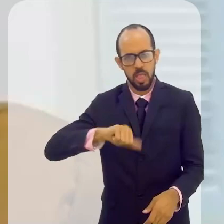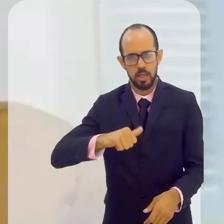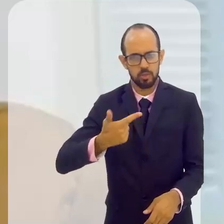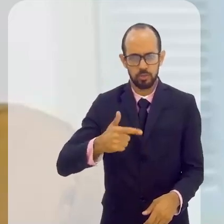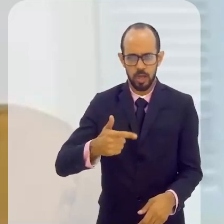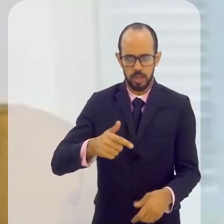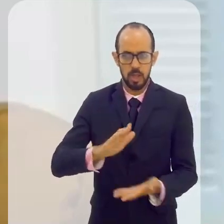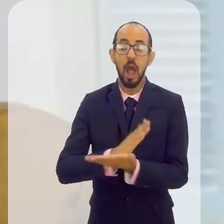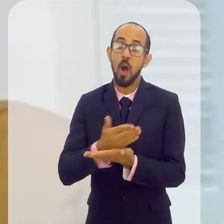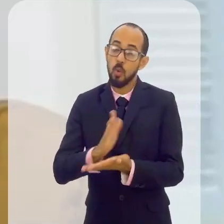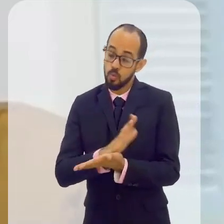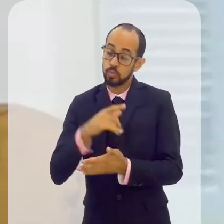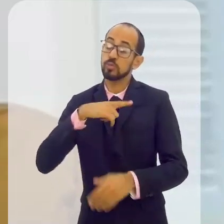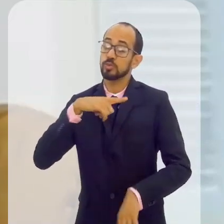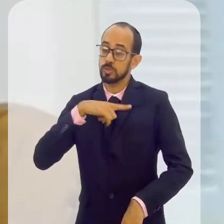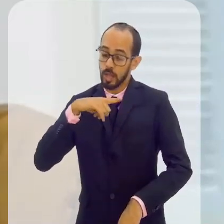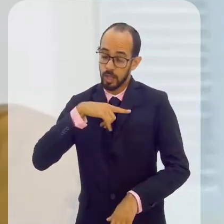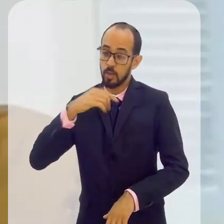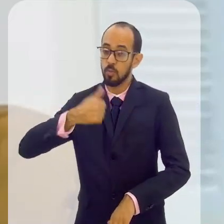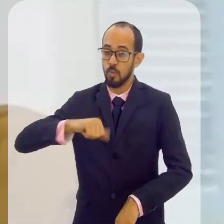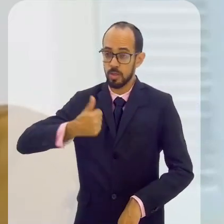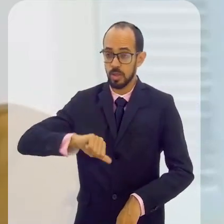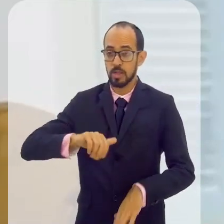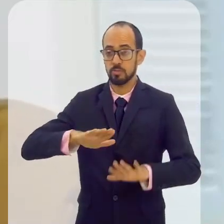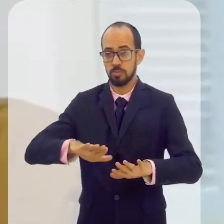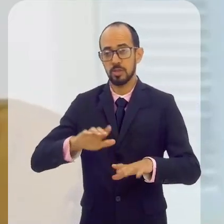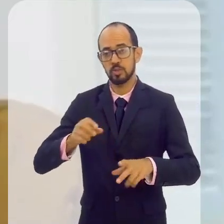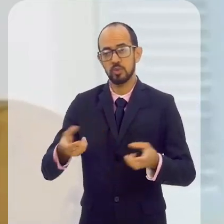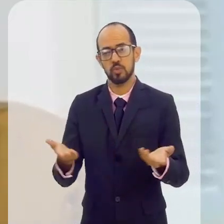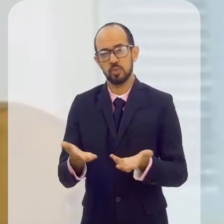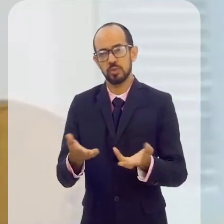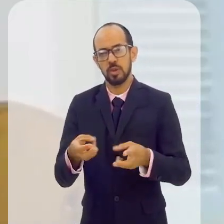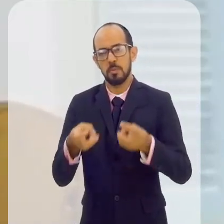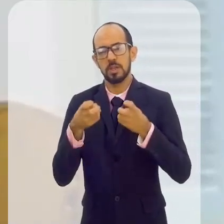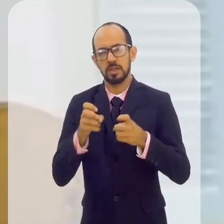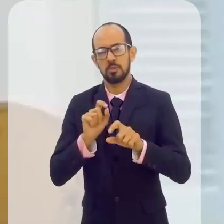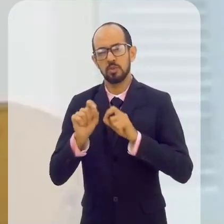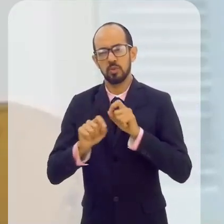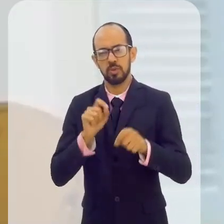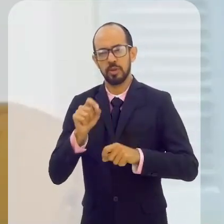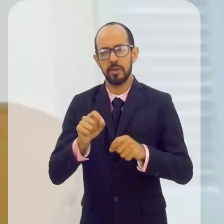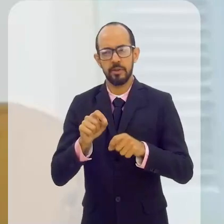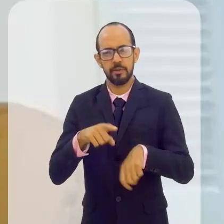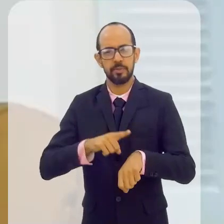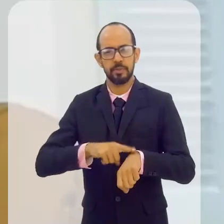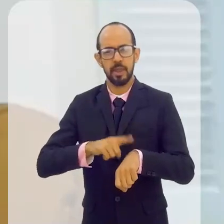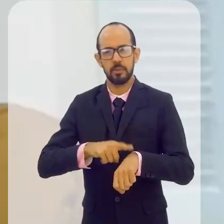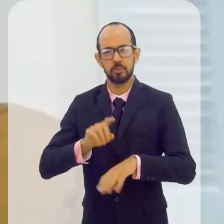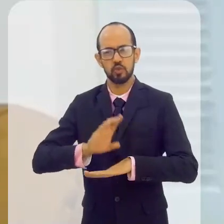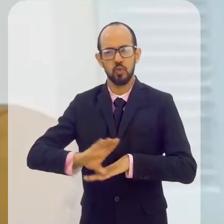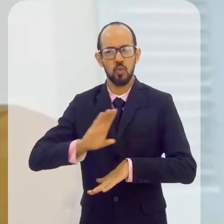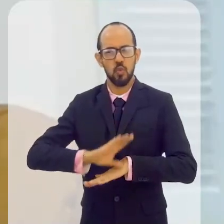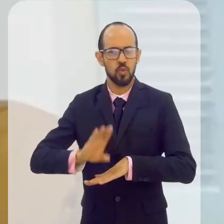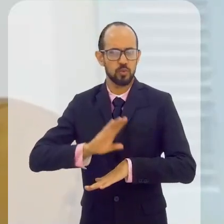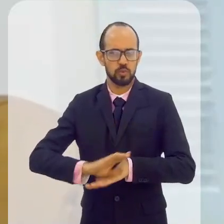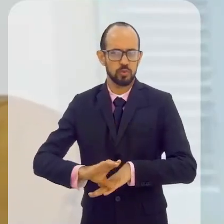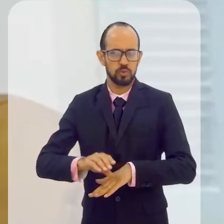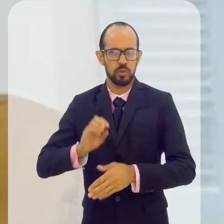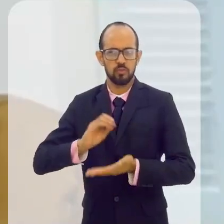no presencial, tem cursos de qualidade na educação à distância, mas a gente hoje tem uma quantidade expressiva de cursos